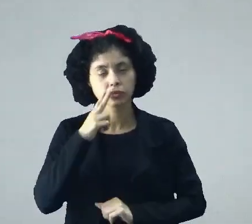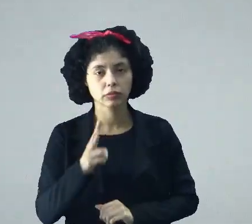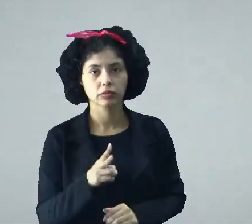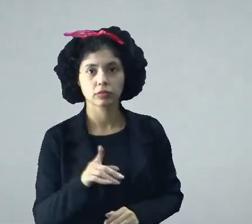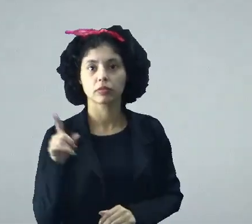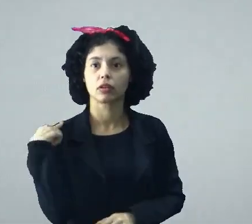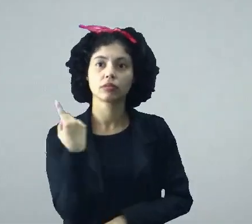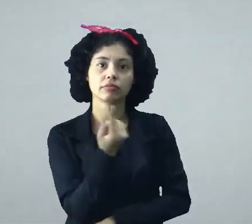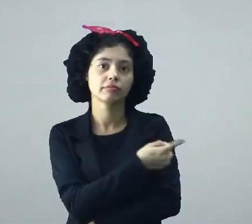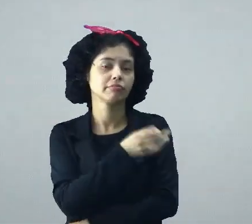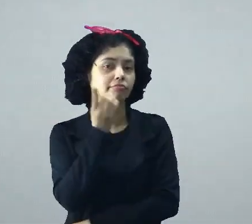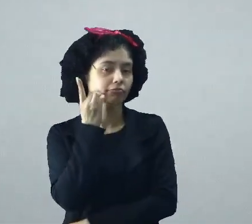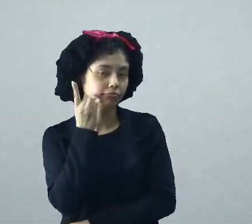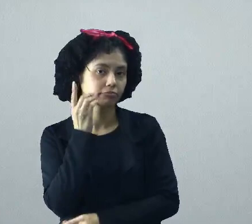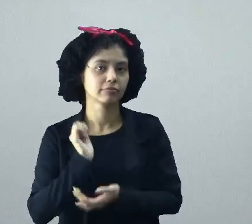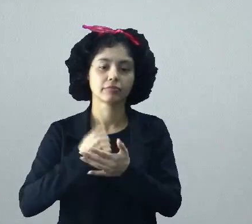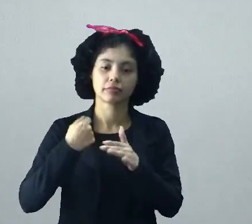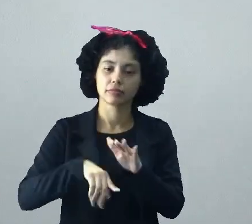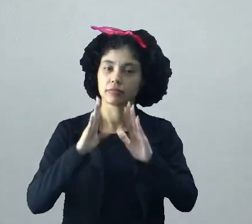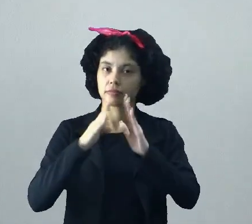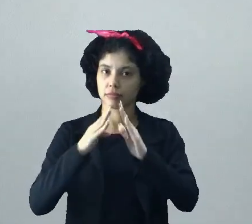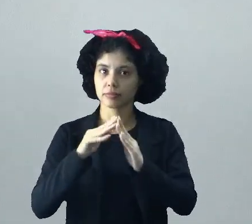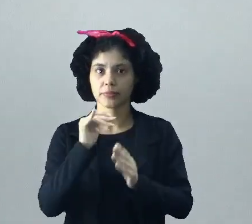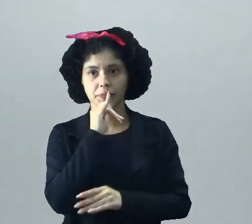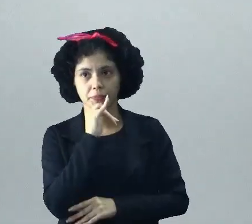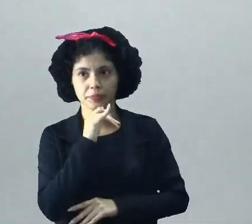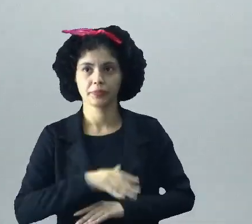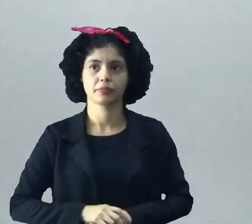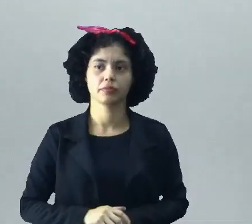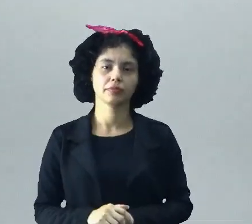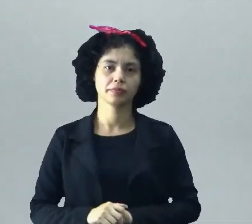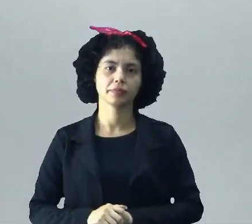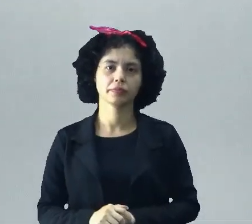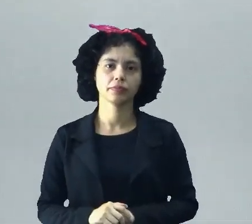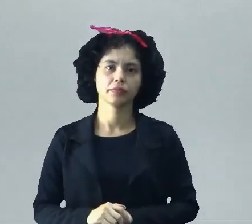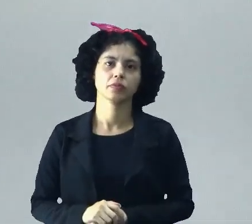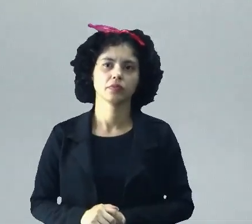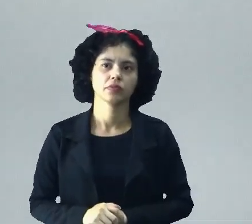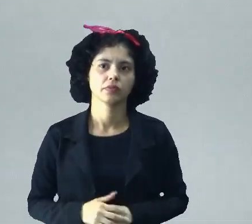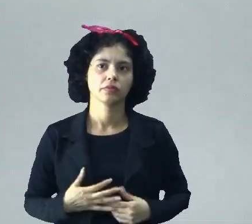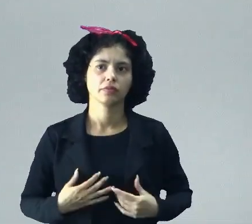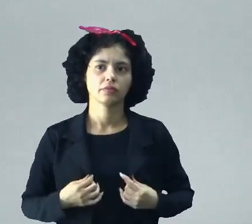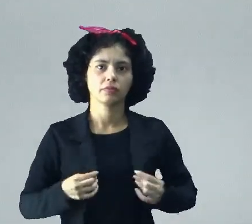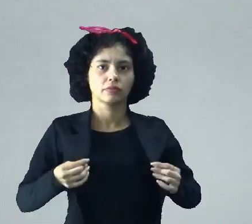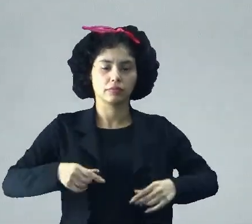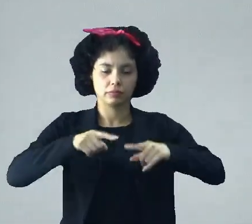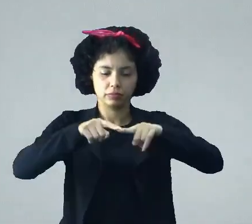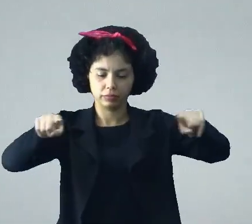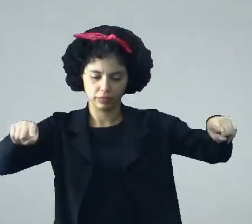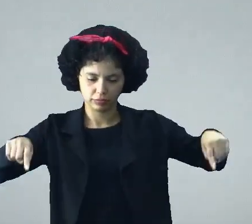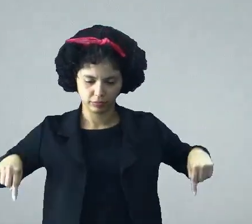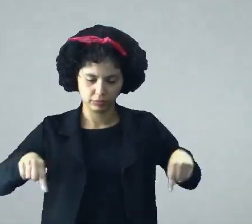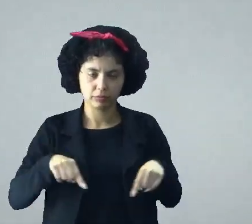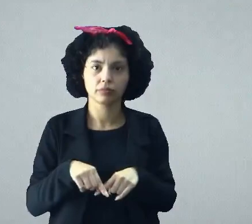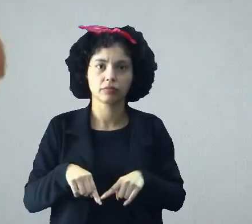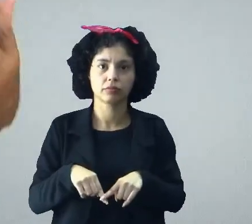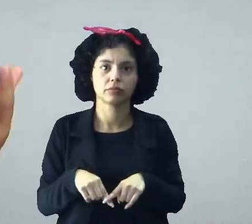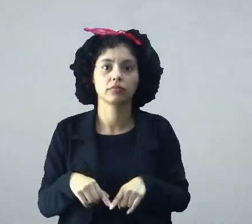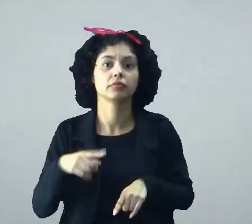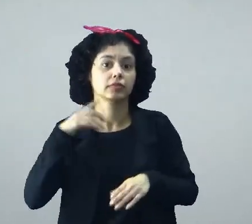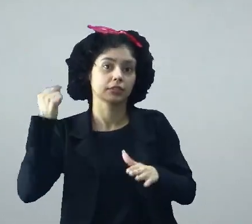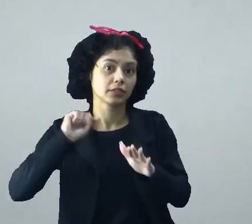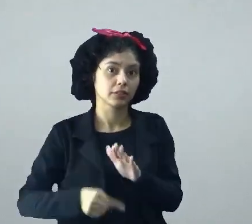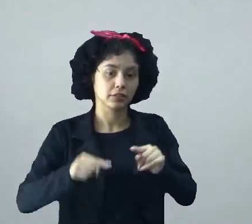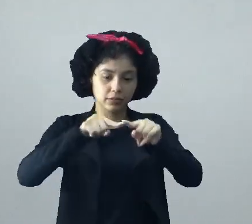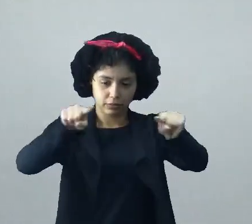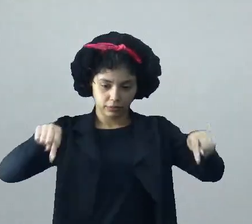ao nosso redor, dentro da casa da gente. Por exemplo, um exemplo, a nossa sala é quadrada, a gente está dentro de um quadrado,